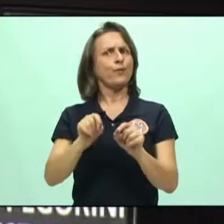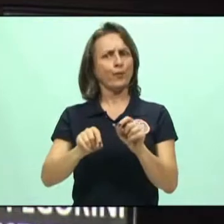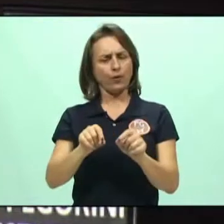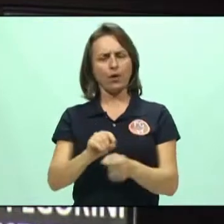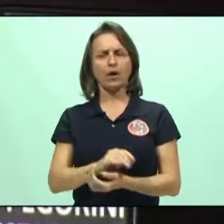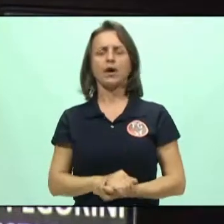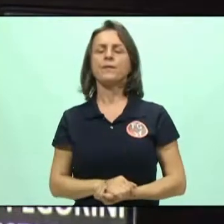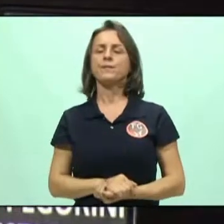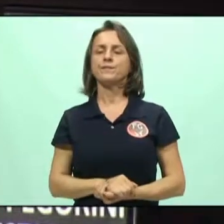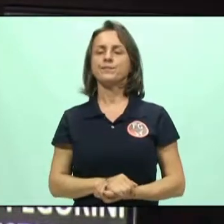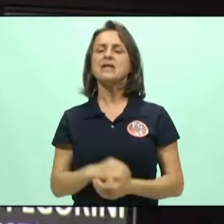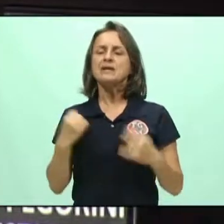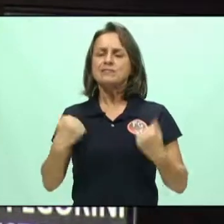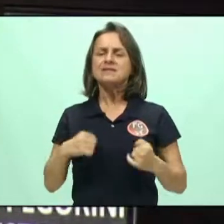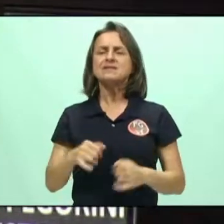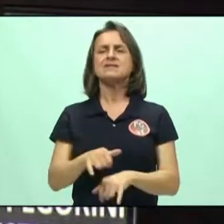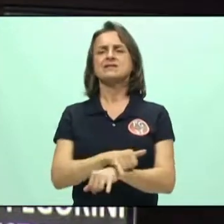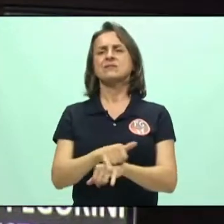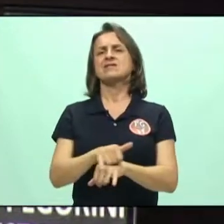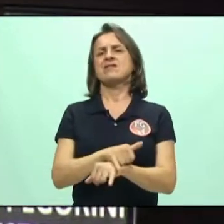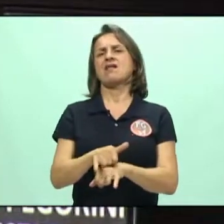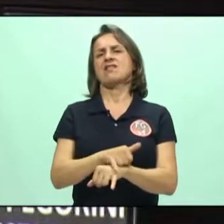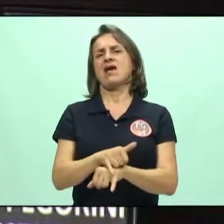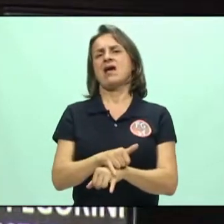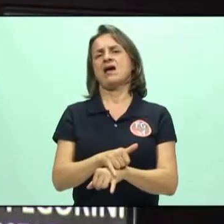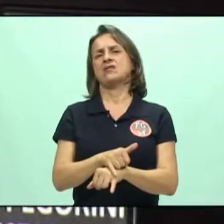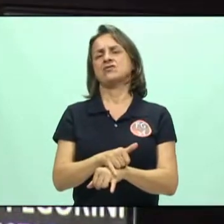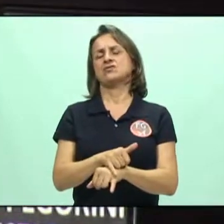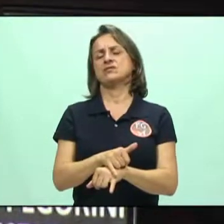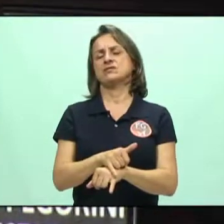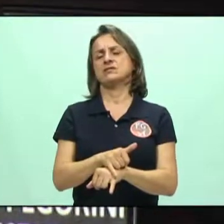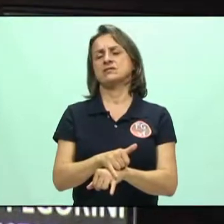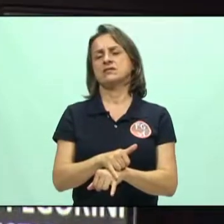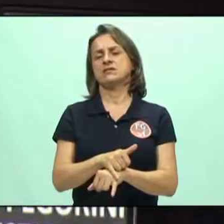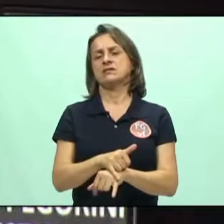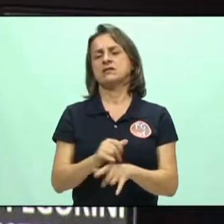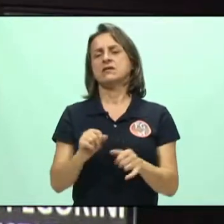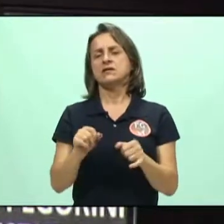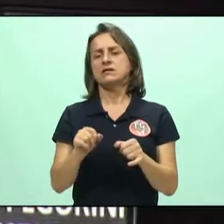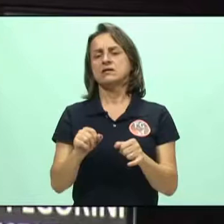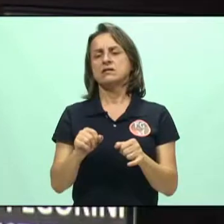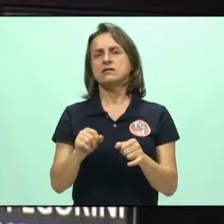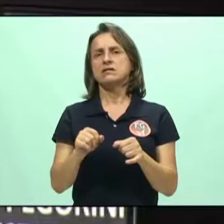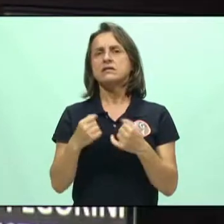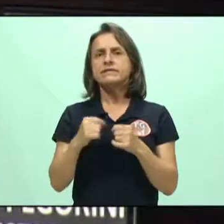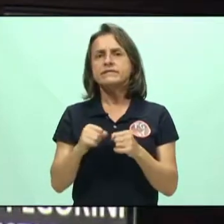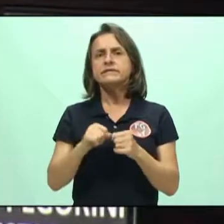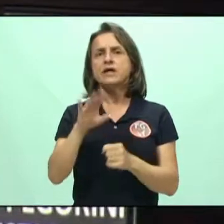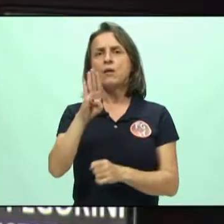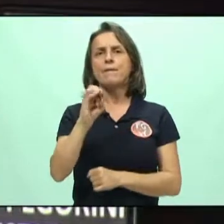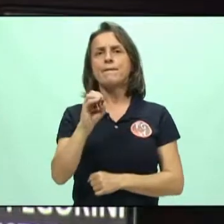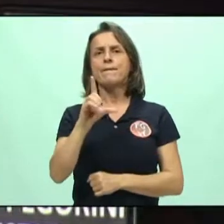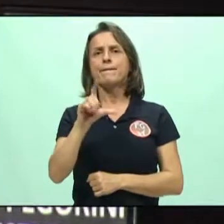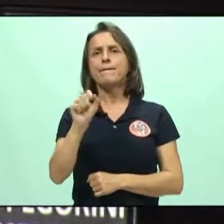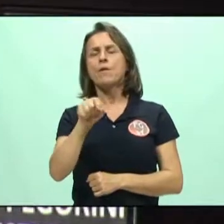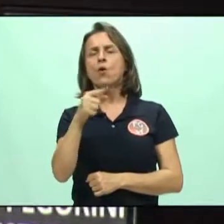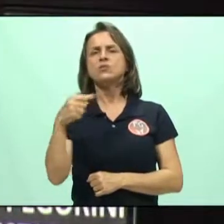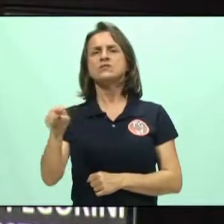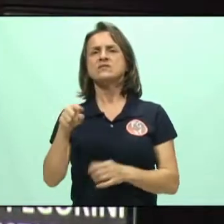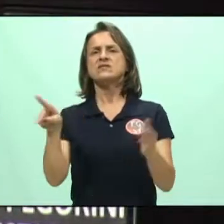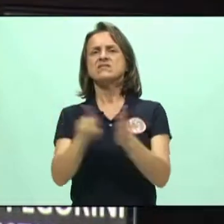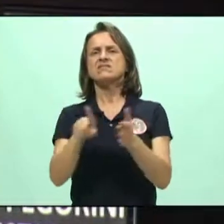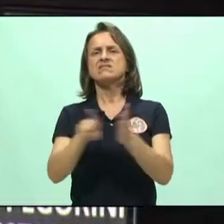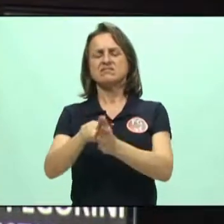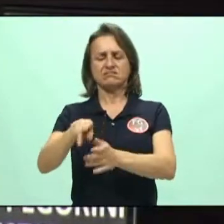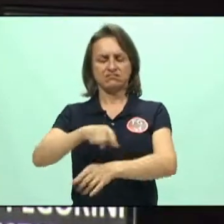a faça fizeram uma uma um bolsão na própria pista que não resolve porque quem tá